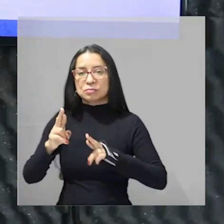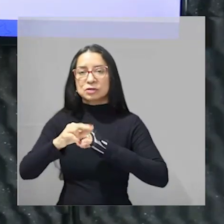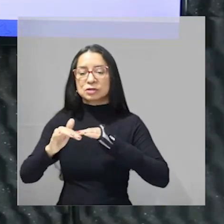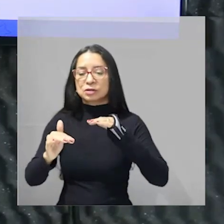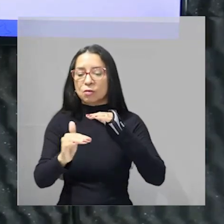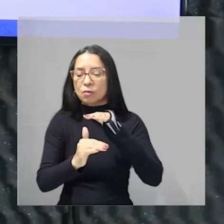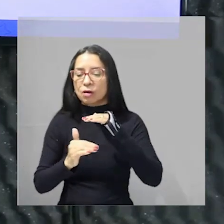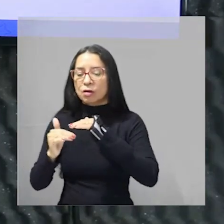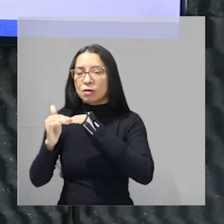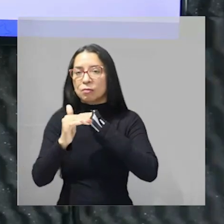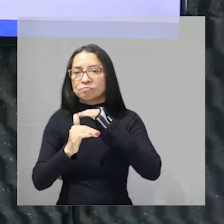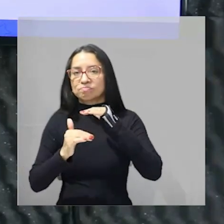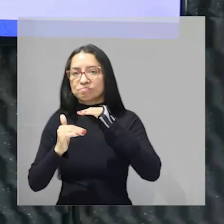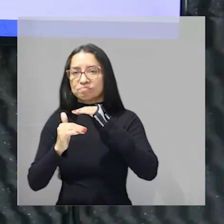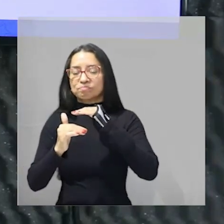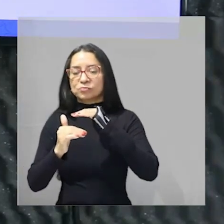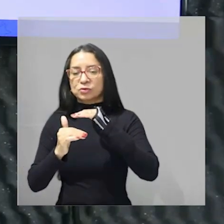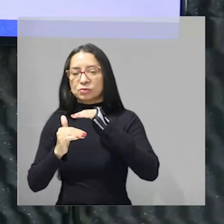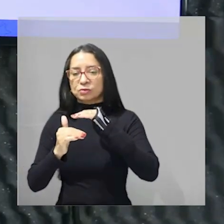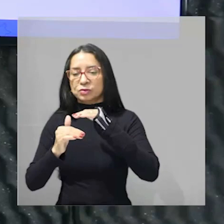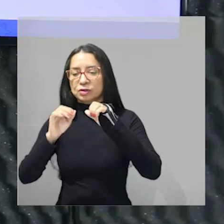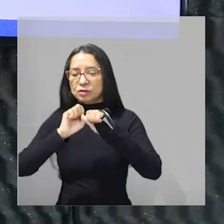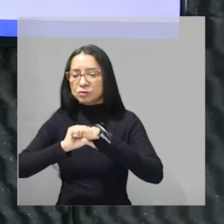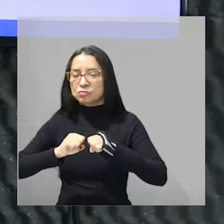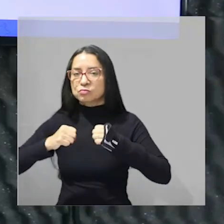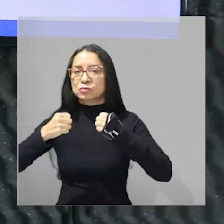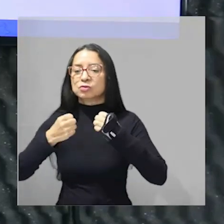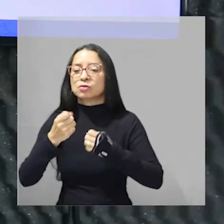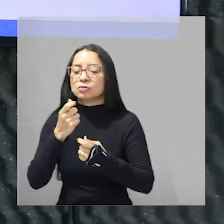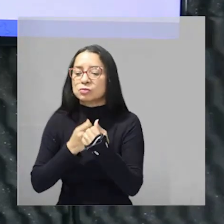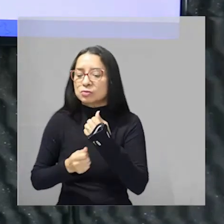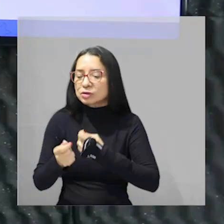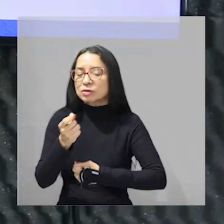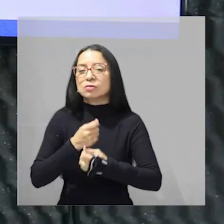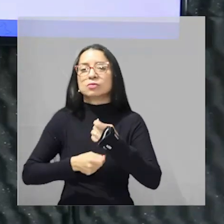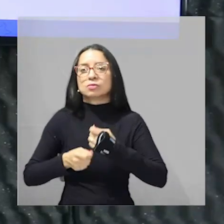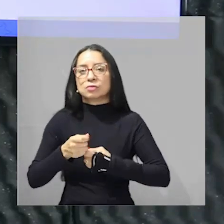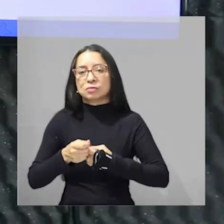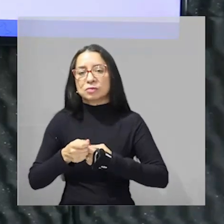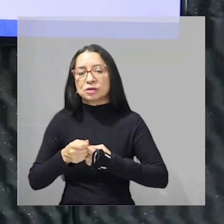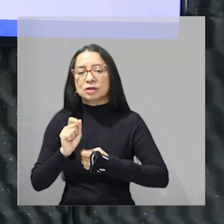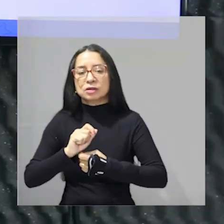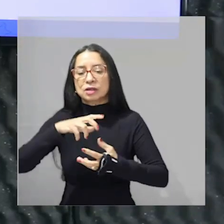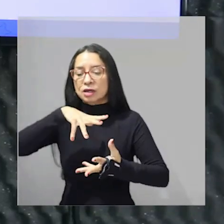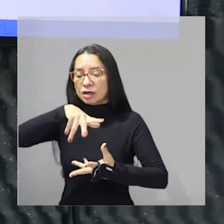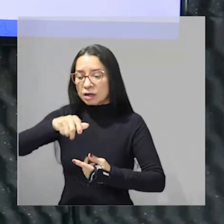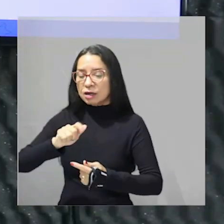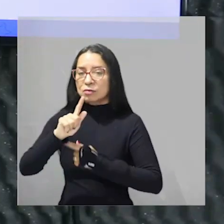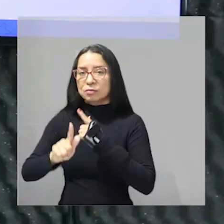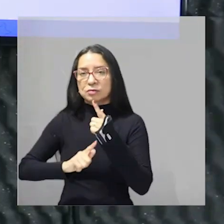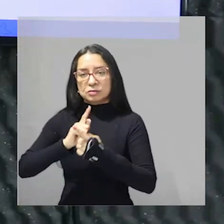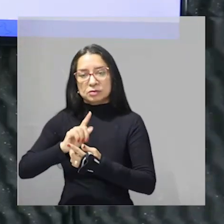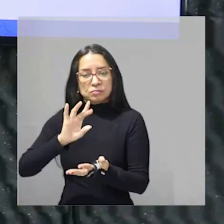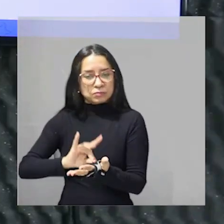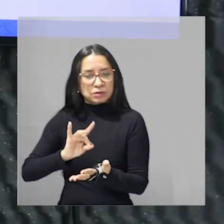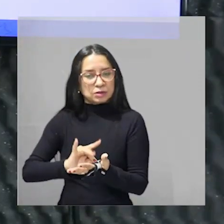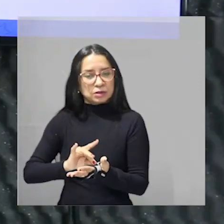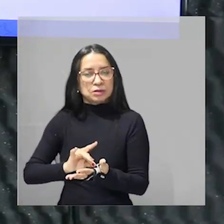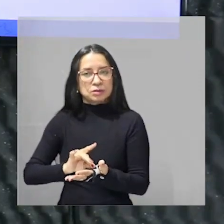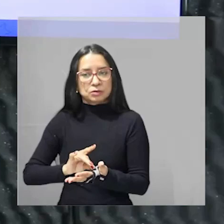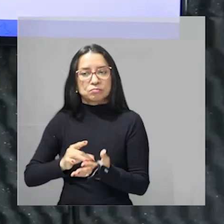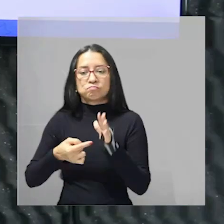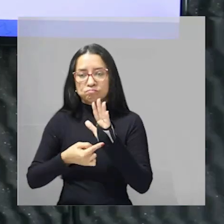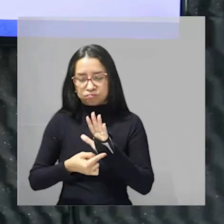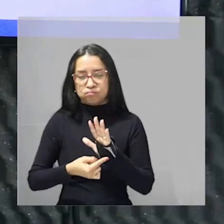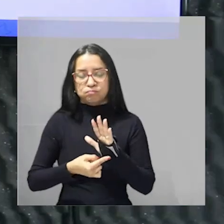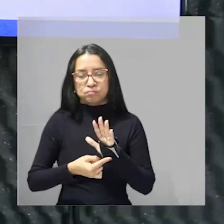né, socioeconômica que a globalização real ela te propõe. Aí está a crítica. Bora voltar agora para o comando? Bora ver se